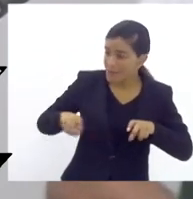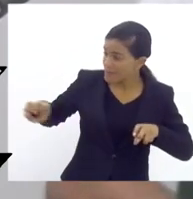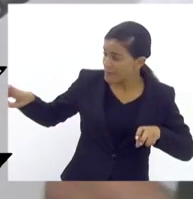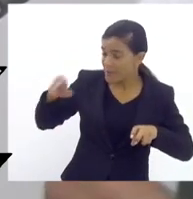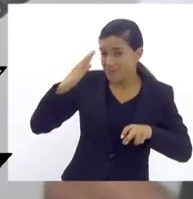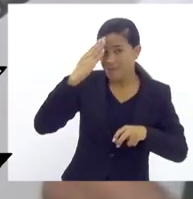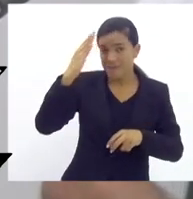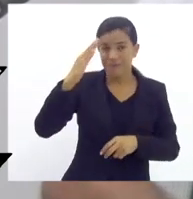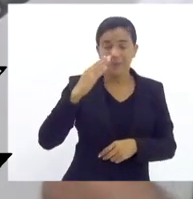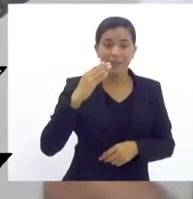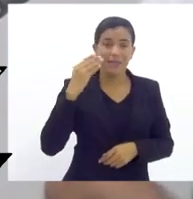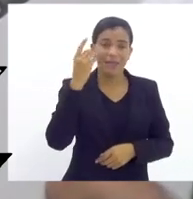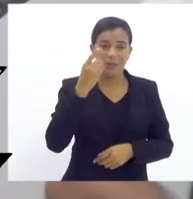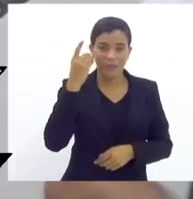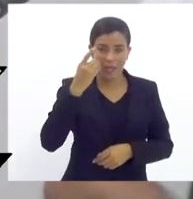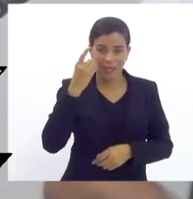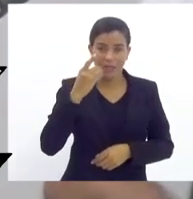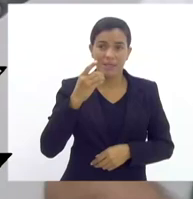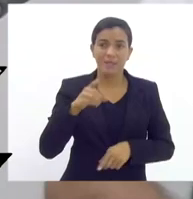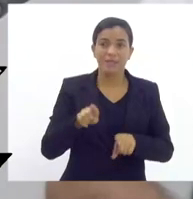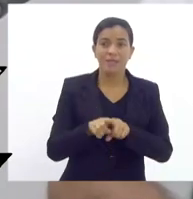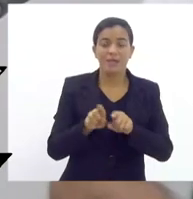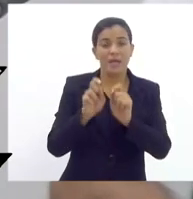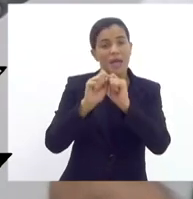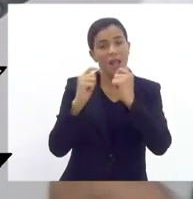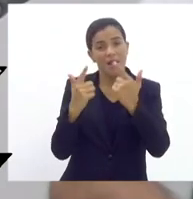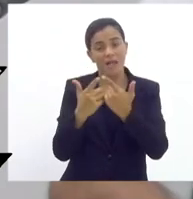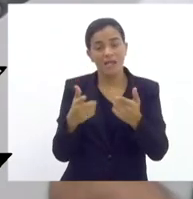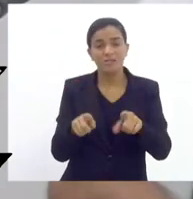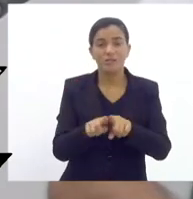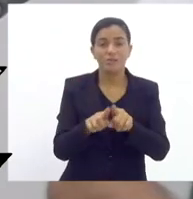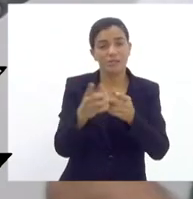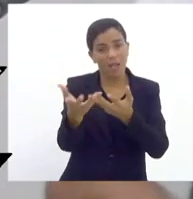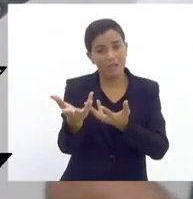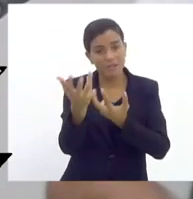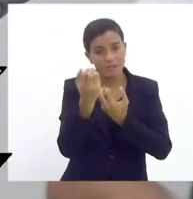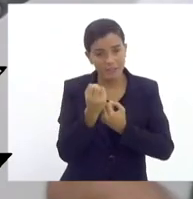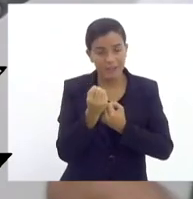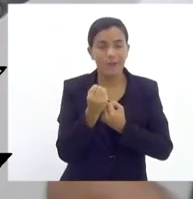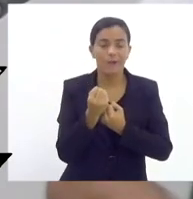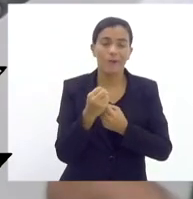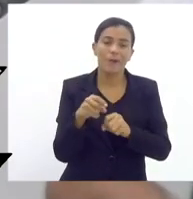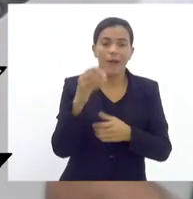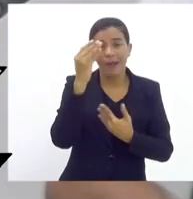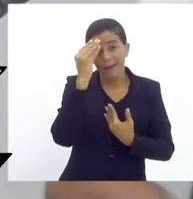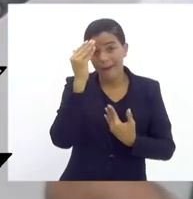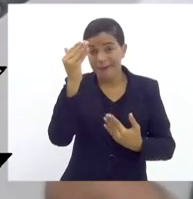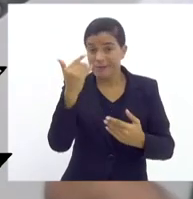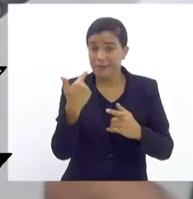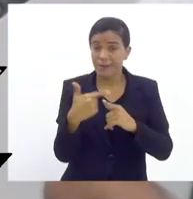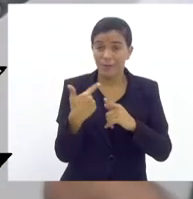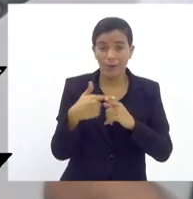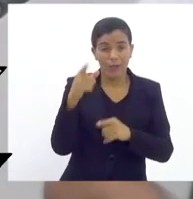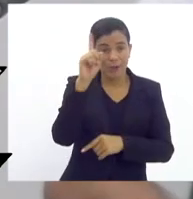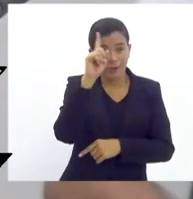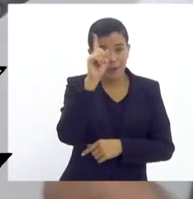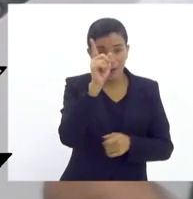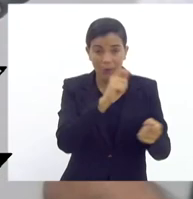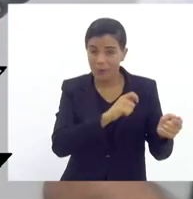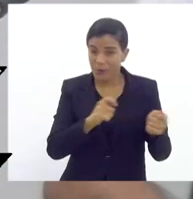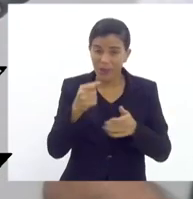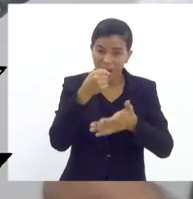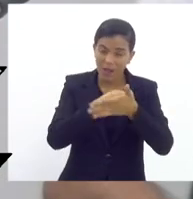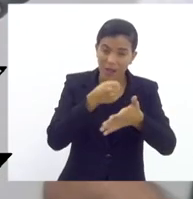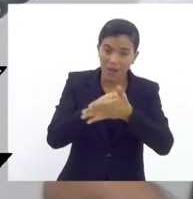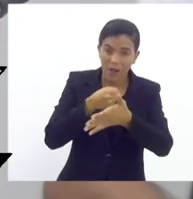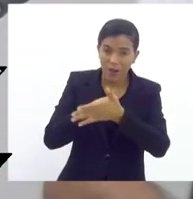deputada pelo iniciativa a casa que eu recebi a gente Quero agradecer porque na nossa dia a dia no na